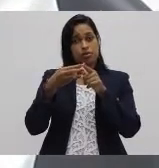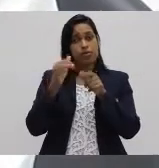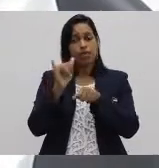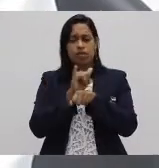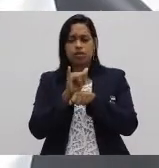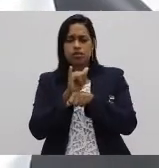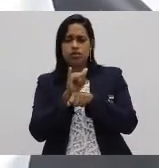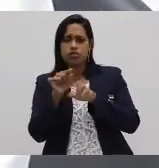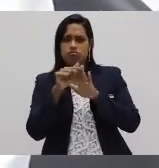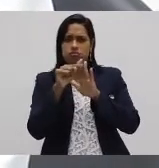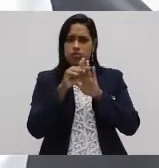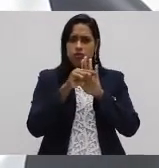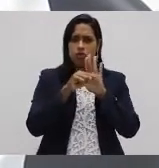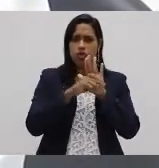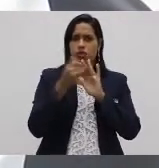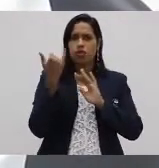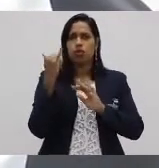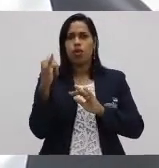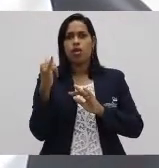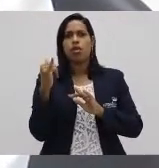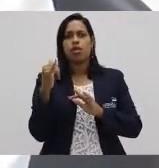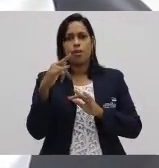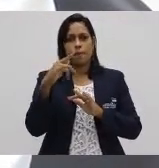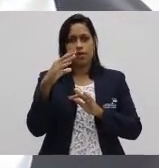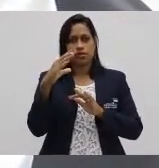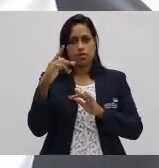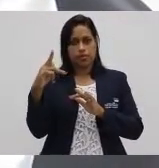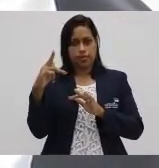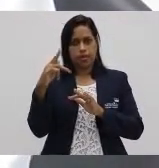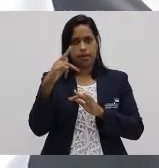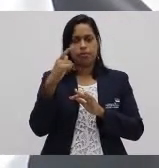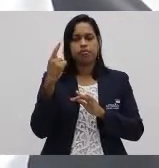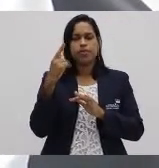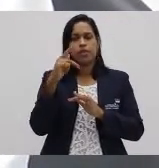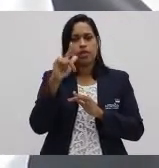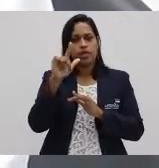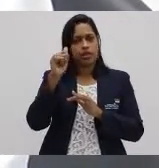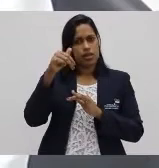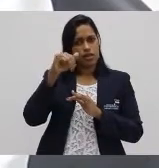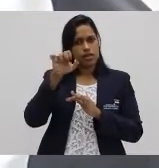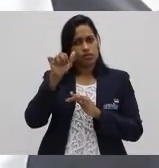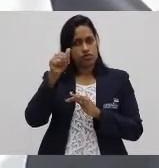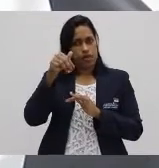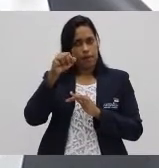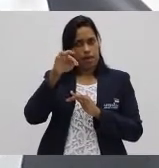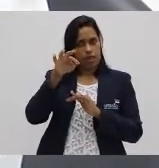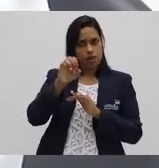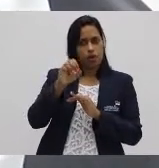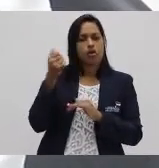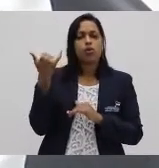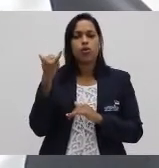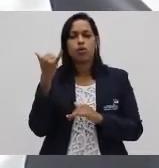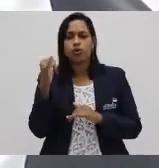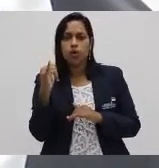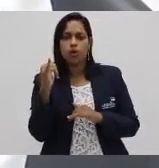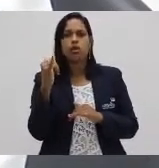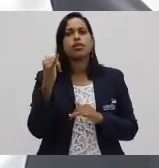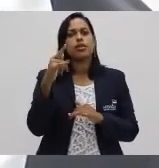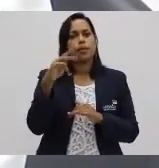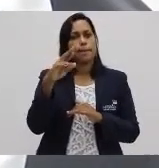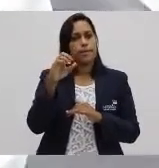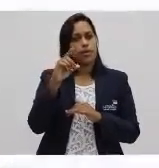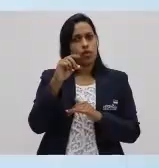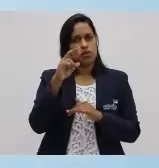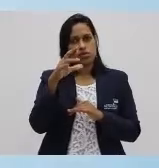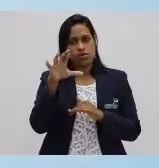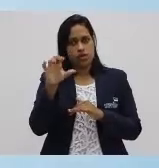PCP, Sistemas atualmente usados no PCP e o terceiro tópico, que chama-se Indicadores de Desempenho.